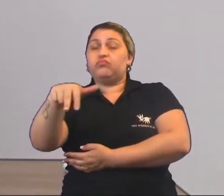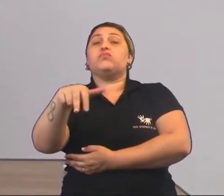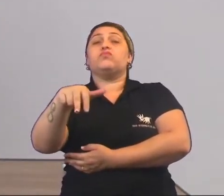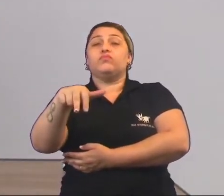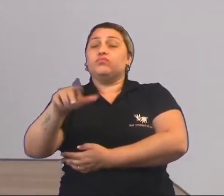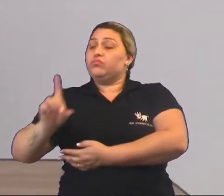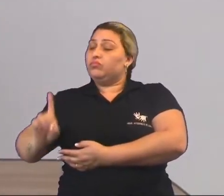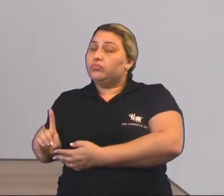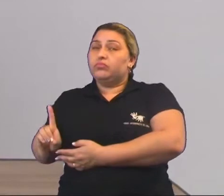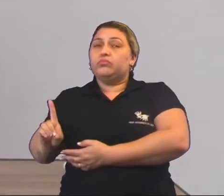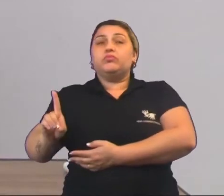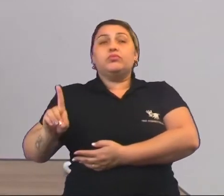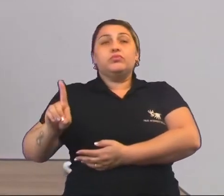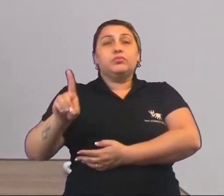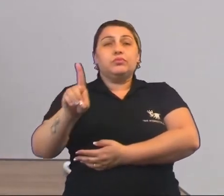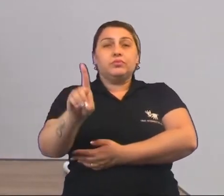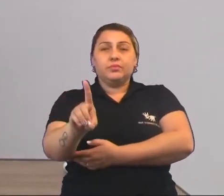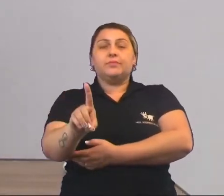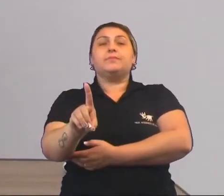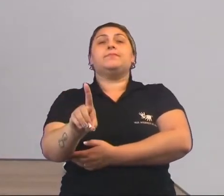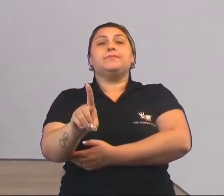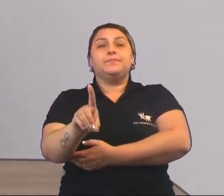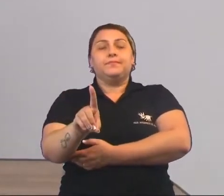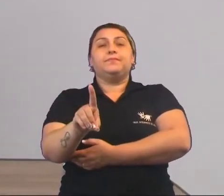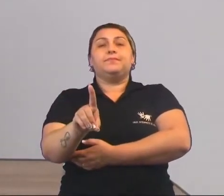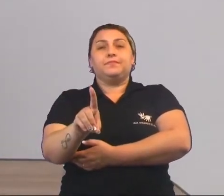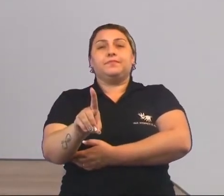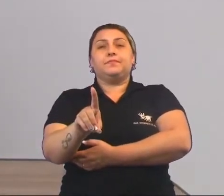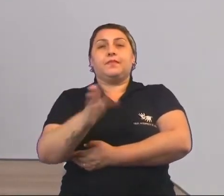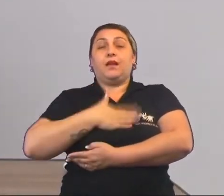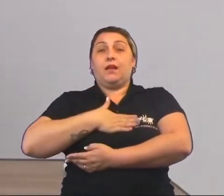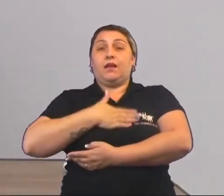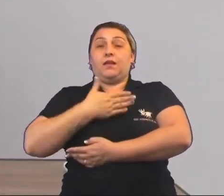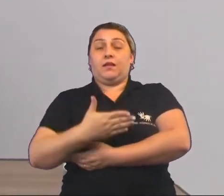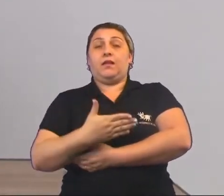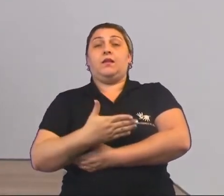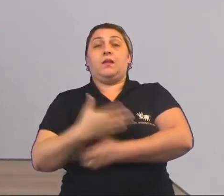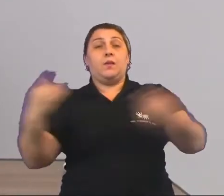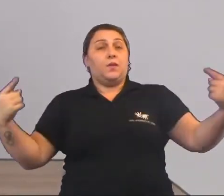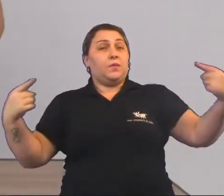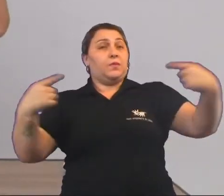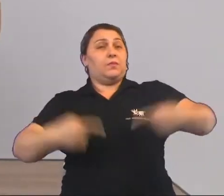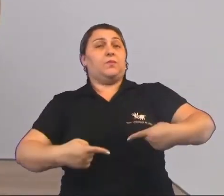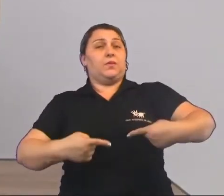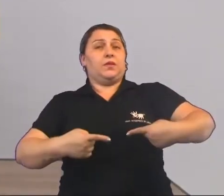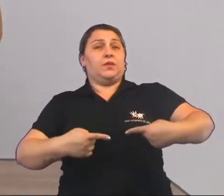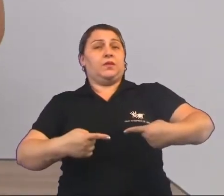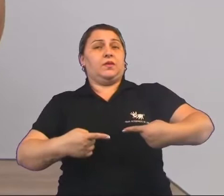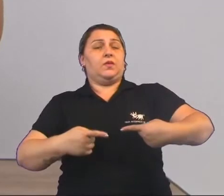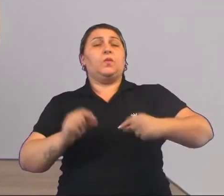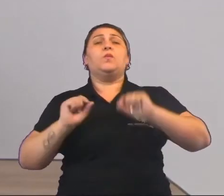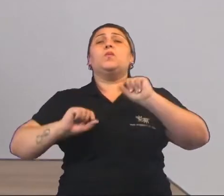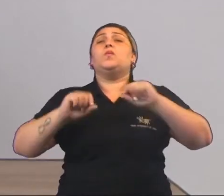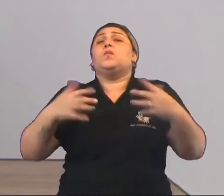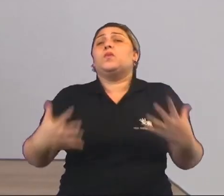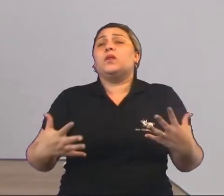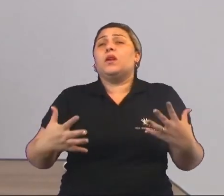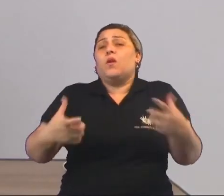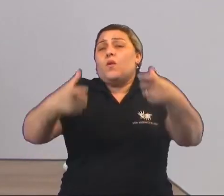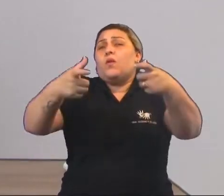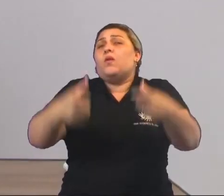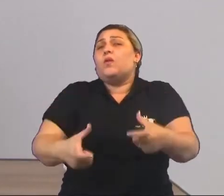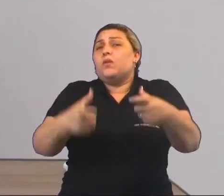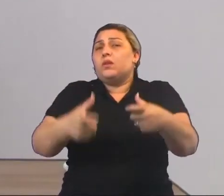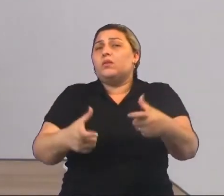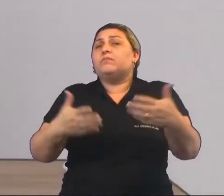que passava pelo caminho, né? Ele é surpreendido, eles estão lá disputando e eles estão disputando em um cenário.